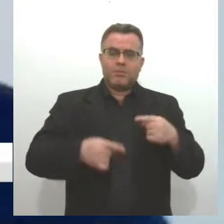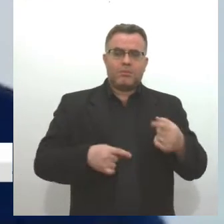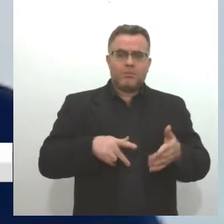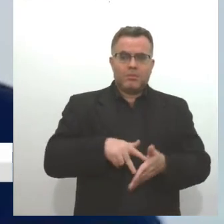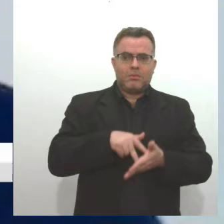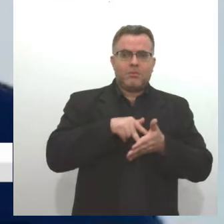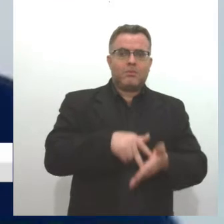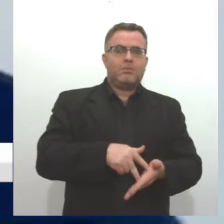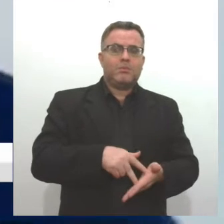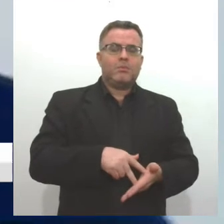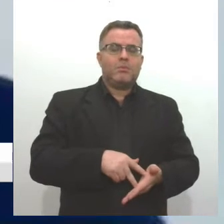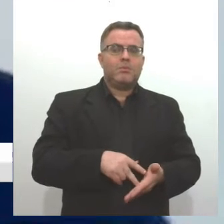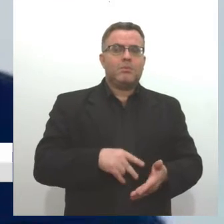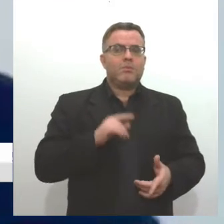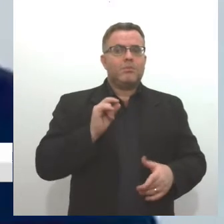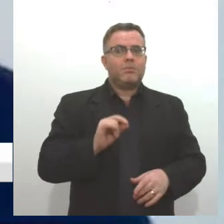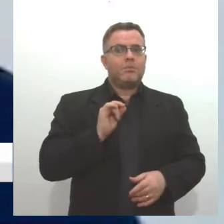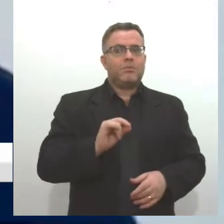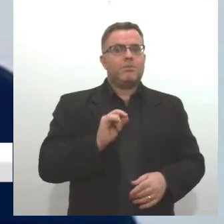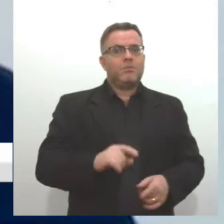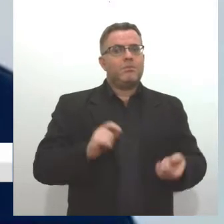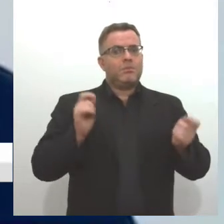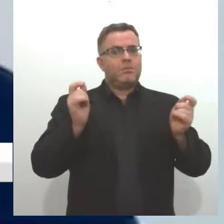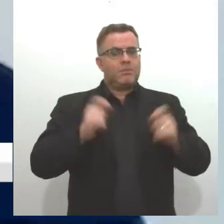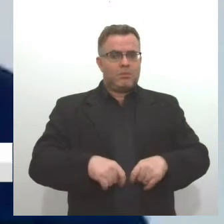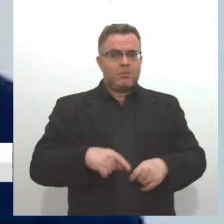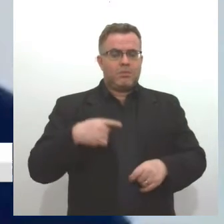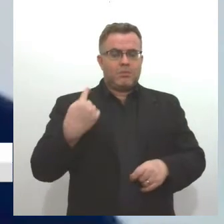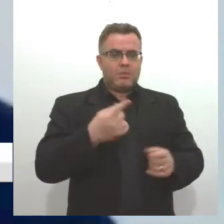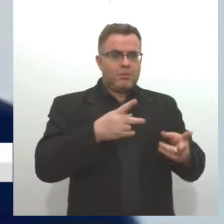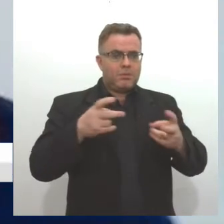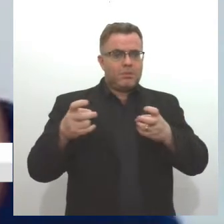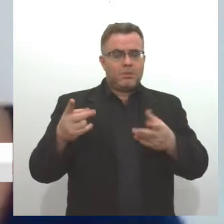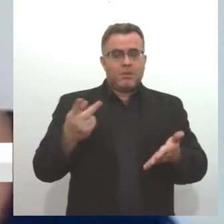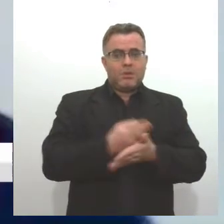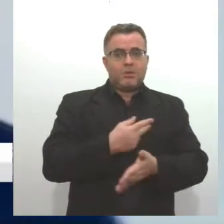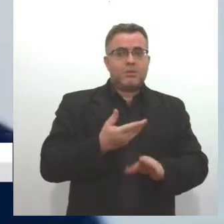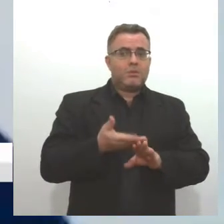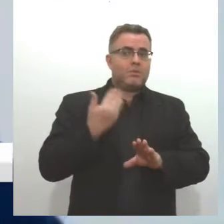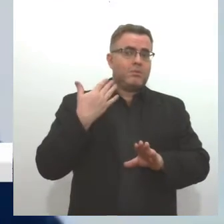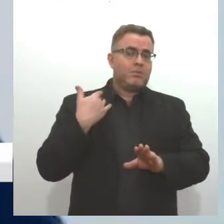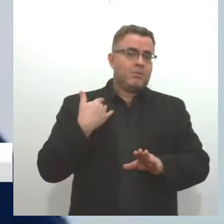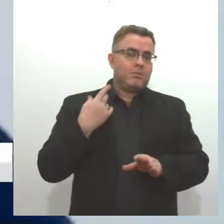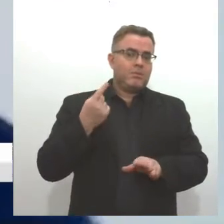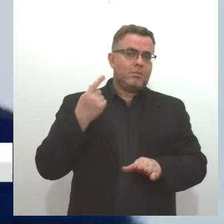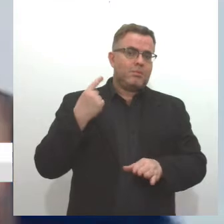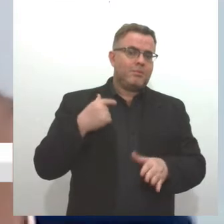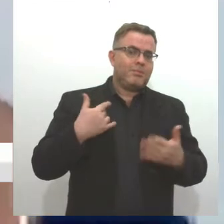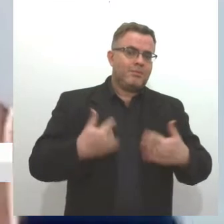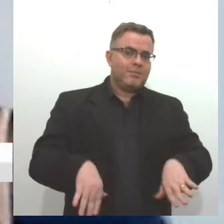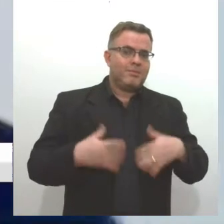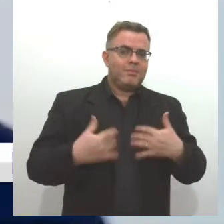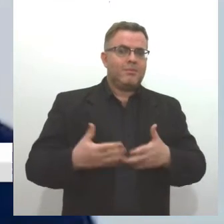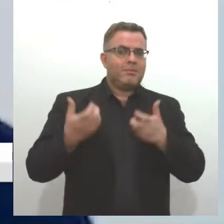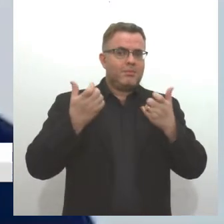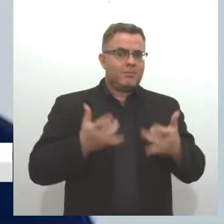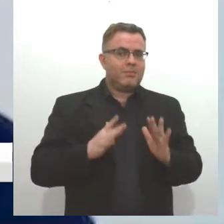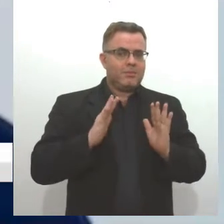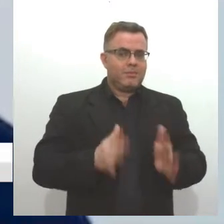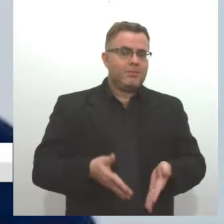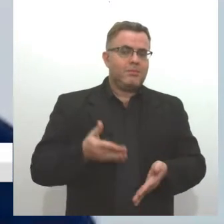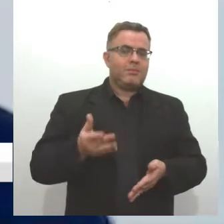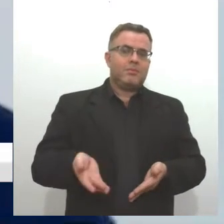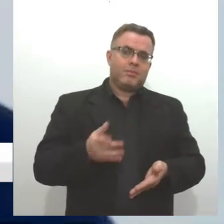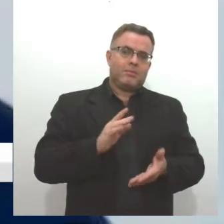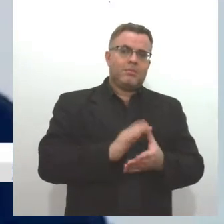é justamente para que a gente não veja acontecer o que aconteceu nos anos anteriores, como o relato que a própria Tatiana trouxe,